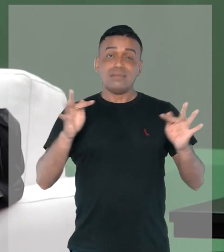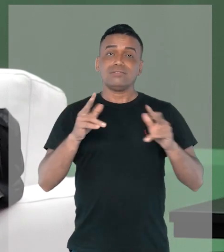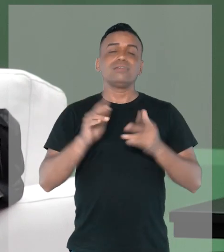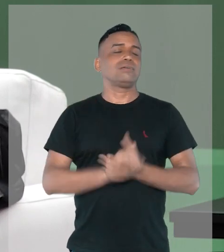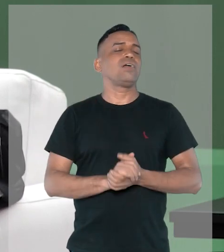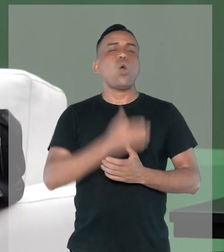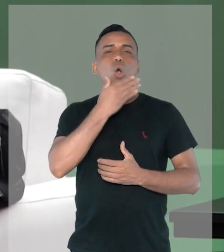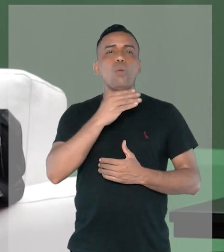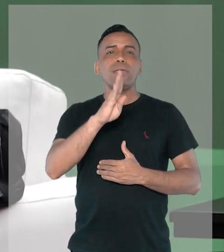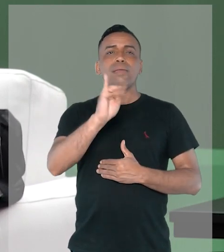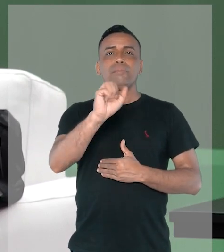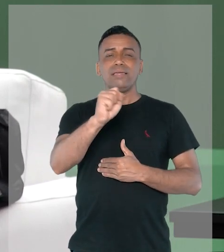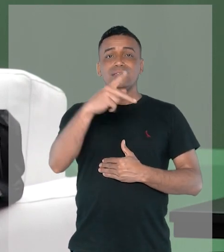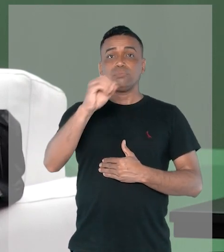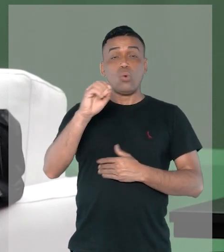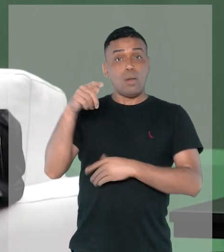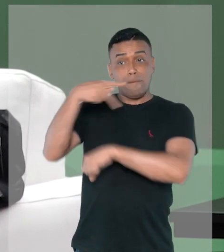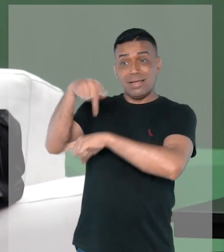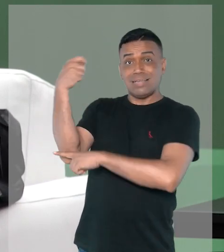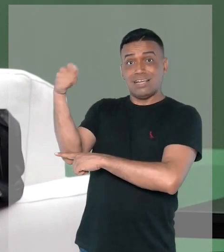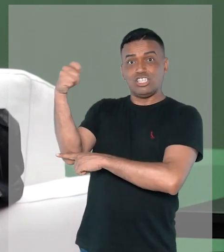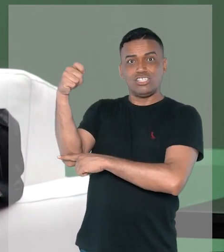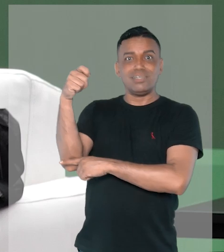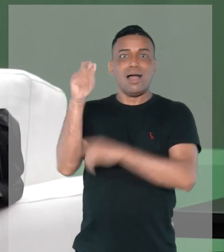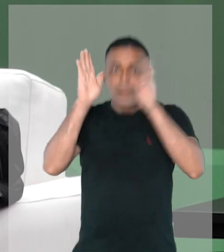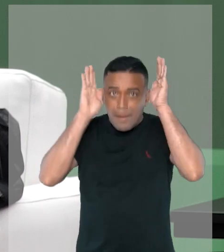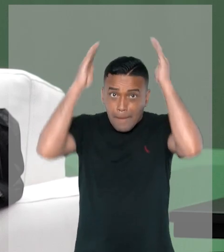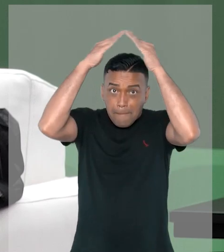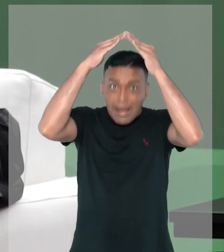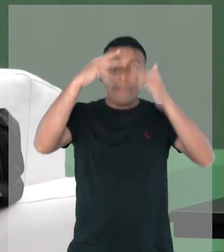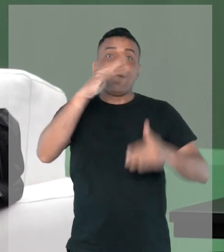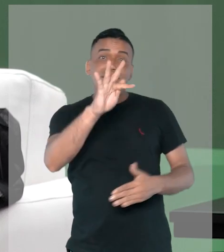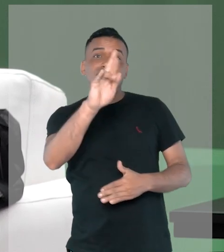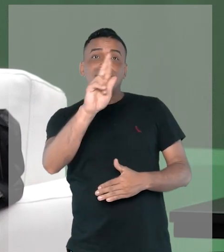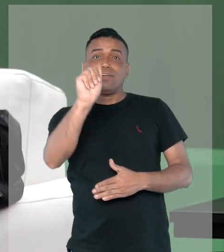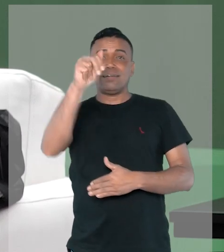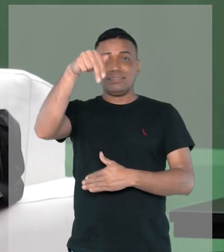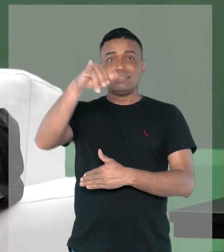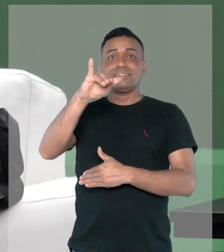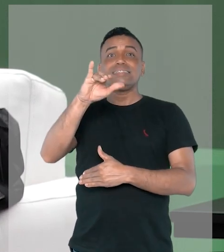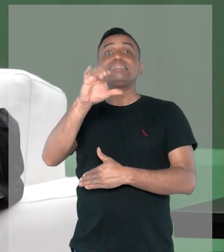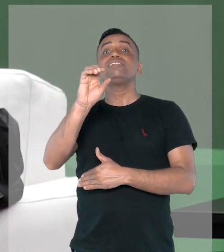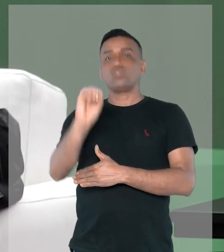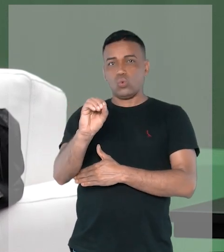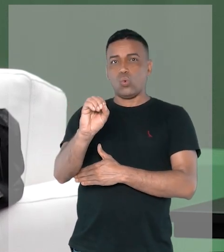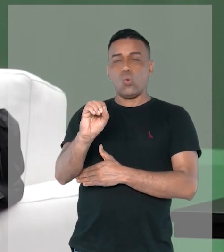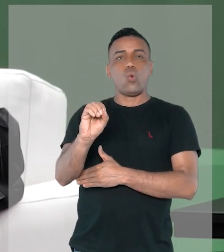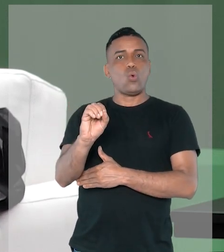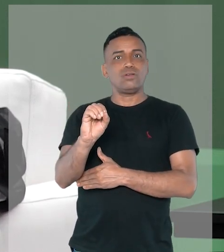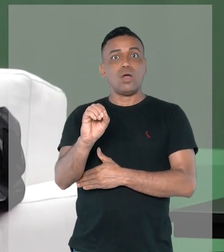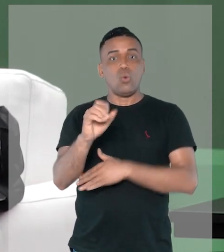era um bispo da Argentina, que hoje é o Papa Francisco. É uma frase dele que é uma joia.